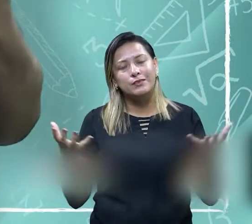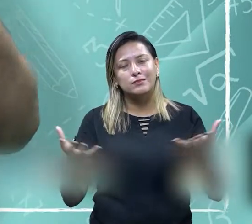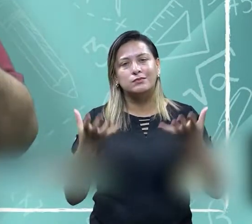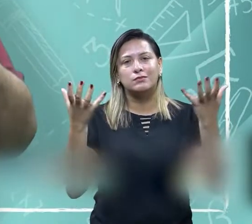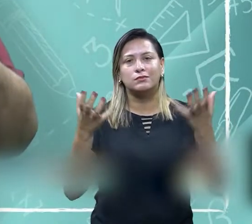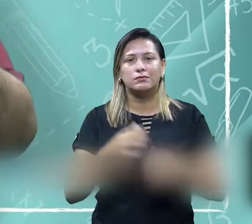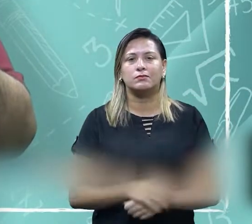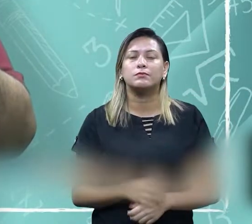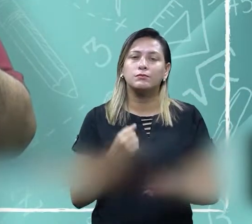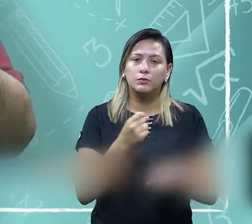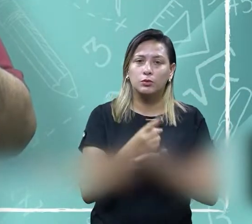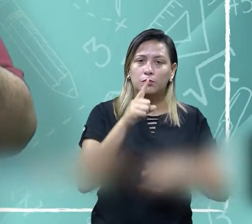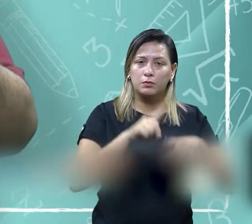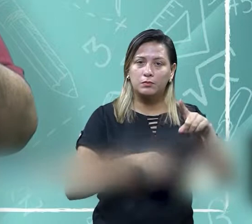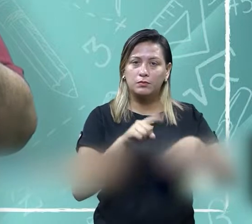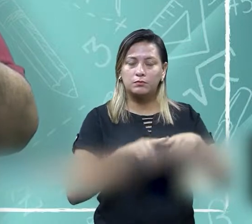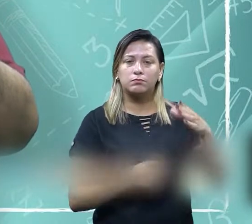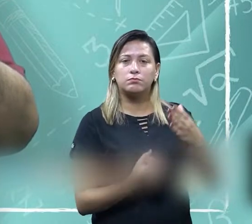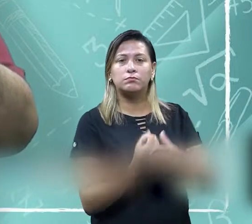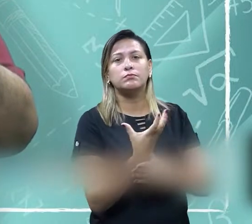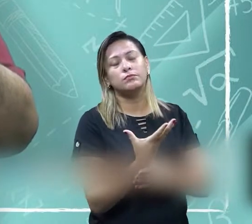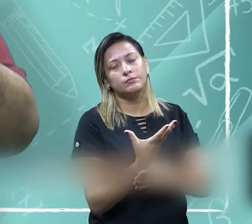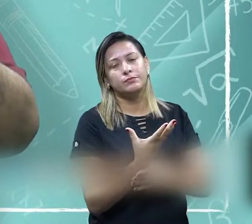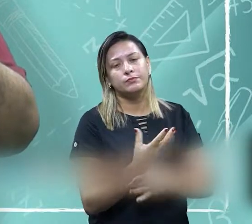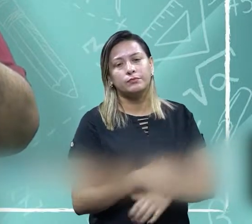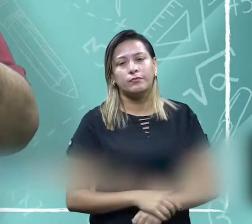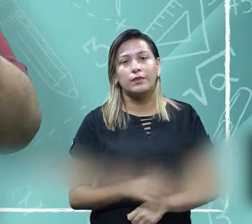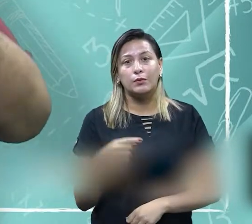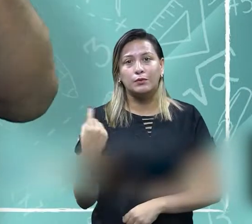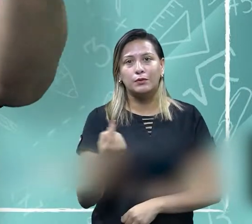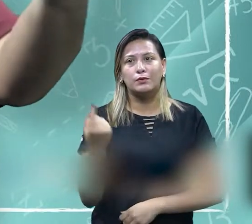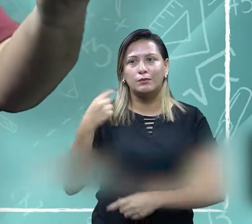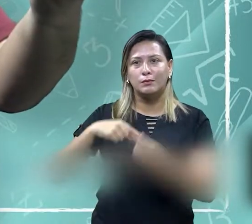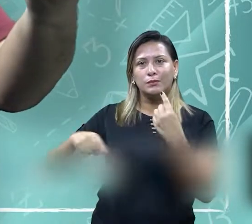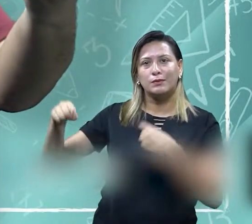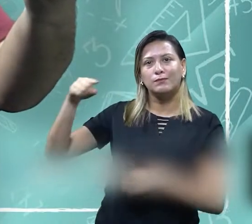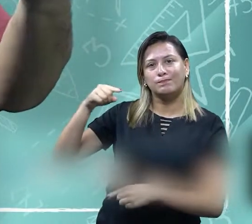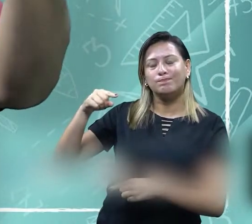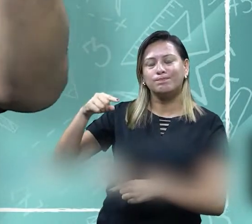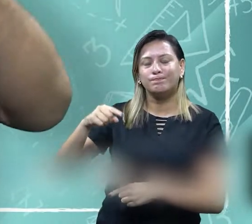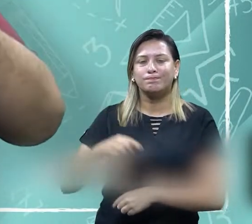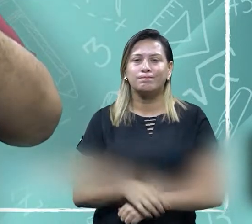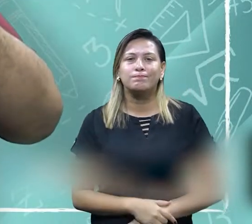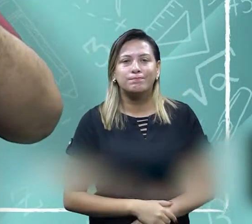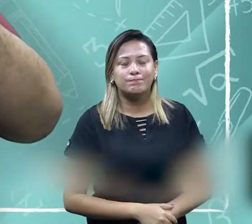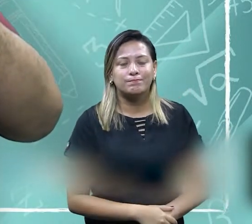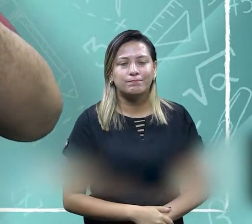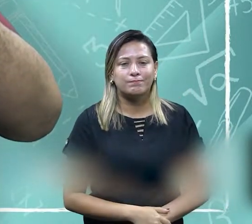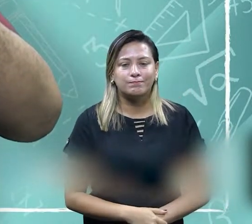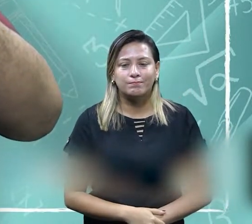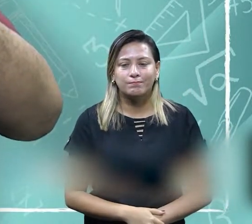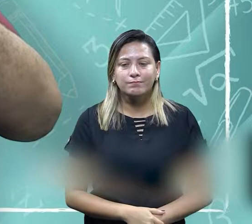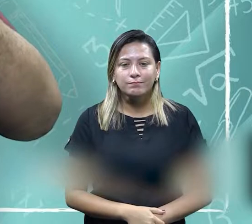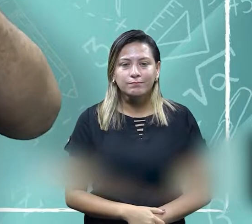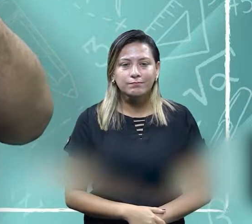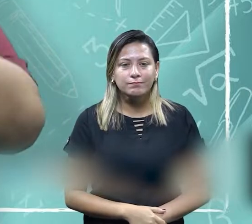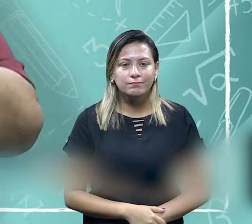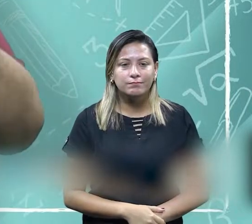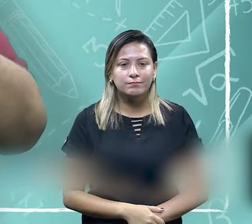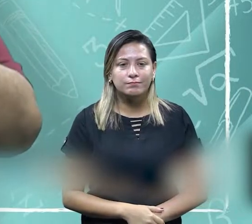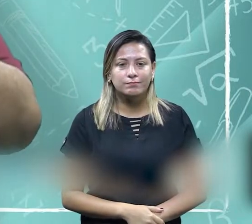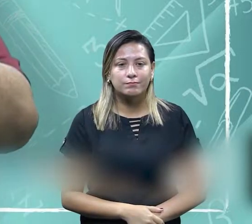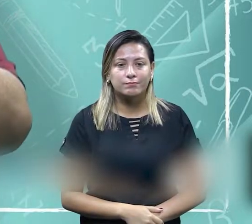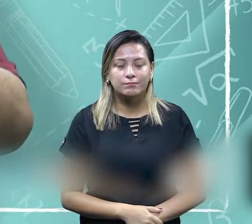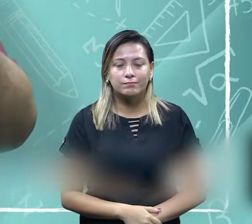de comprar matéria-prima, é exatamente fazer o que nós fazemos ao contrário, né? Exportamos muito matéria-prima e importamos matérias já produzidas, exatamente fazer